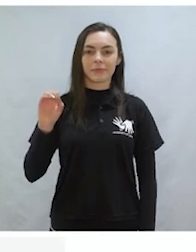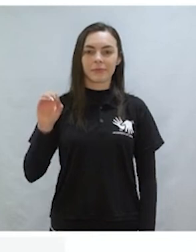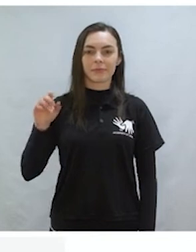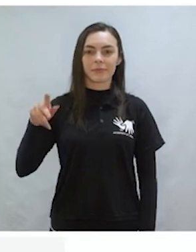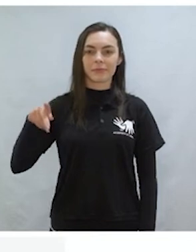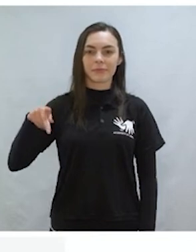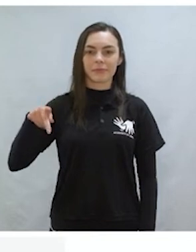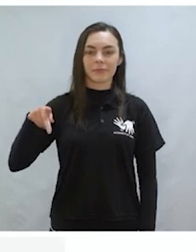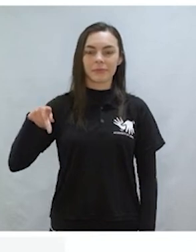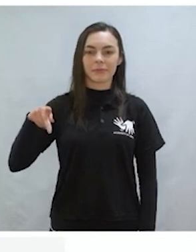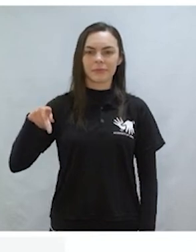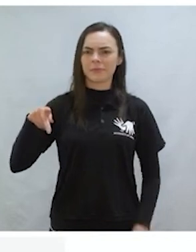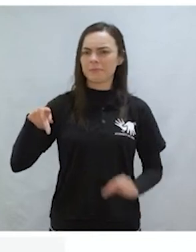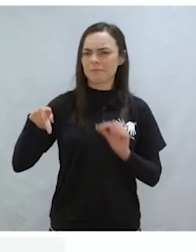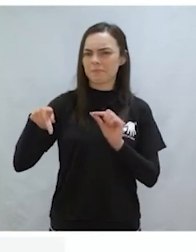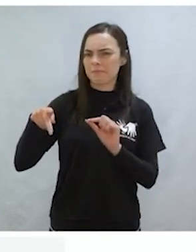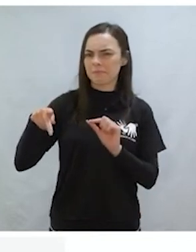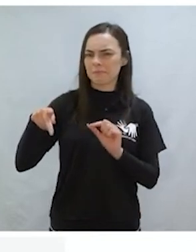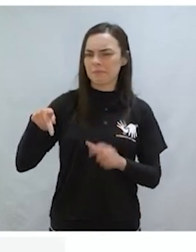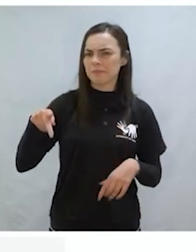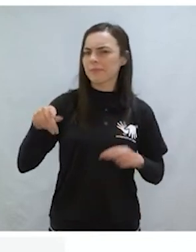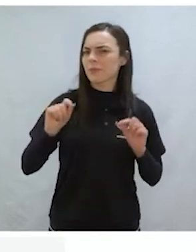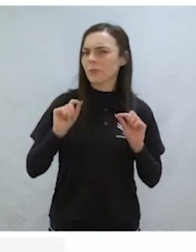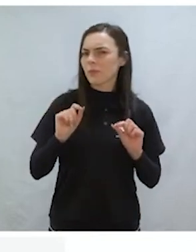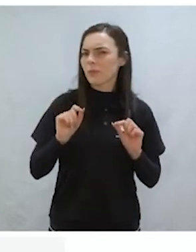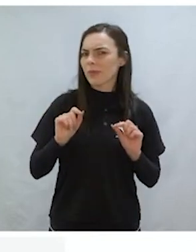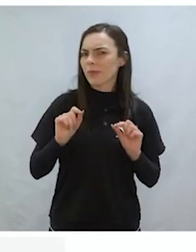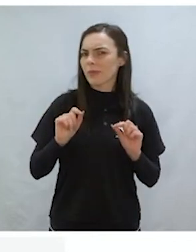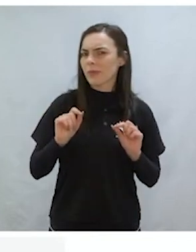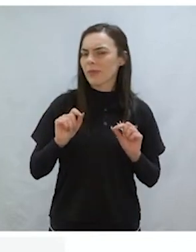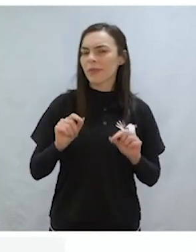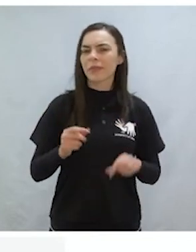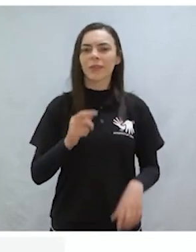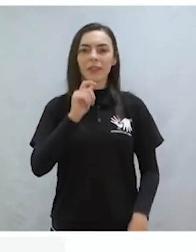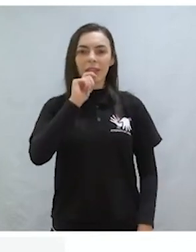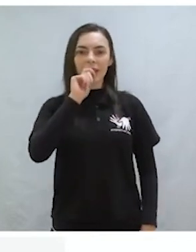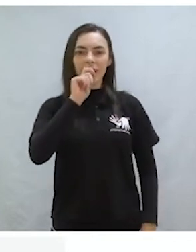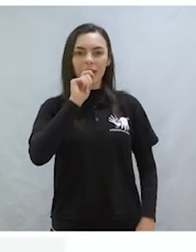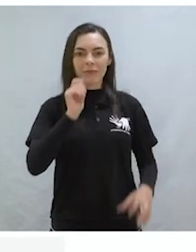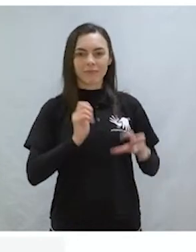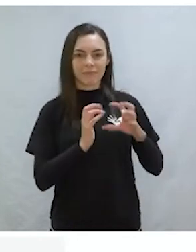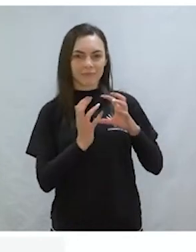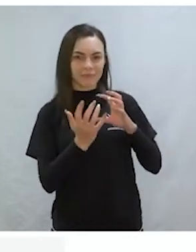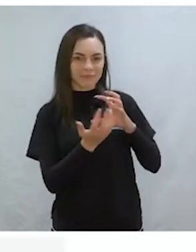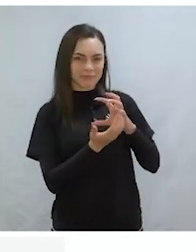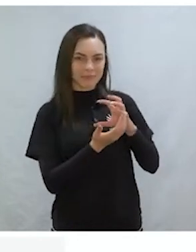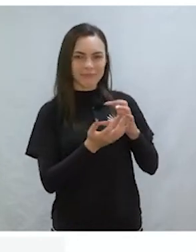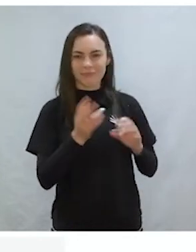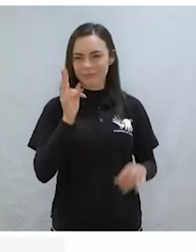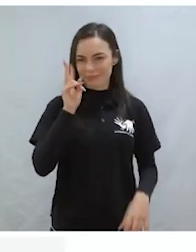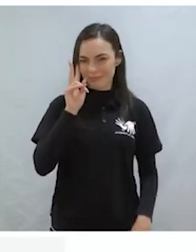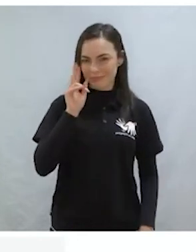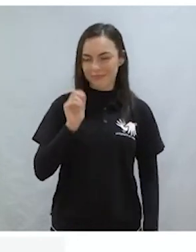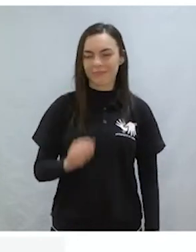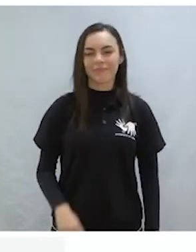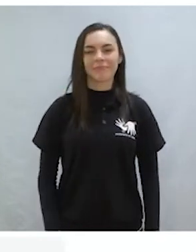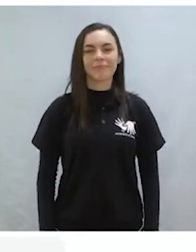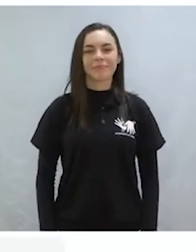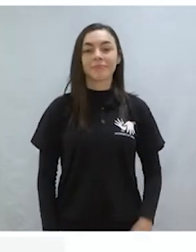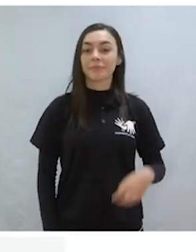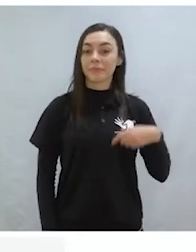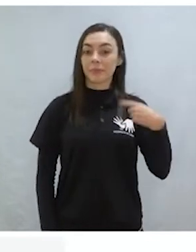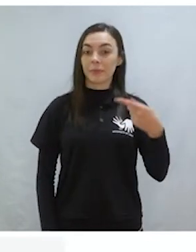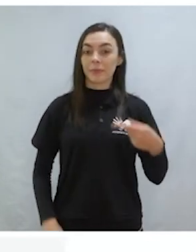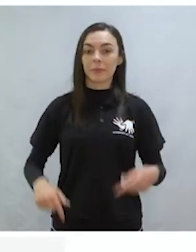O, P. P do quê? De pinha, lembra?